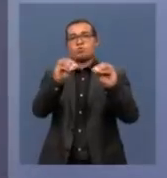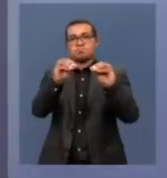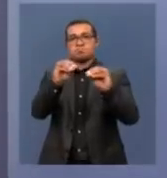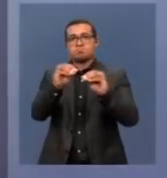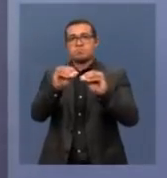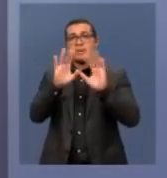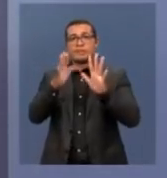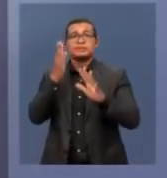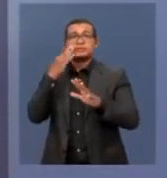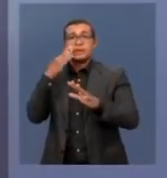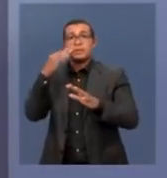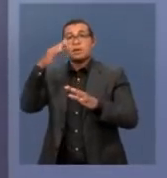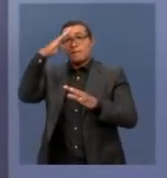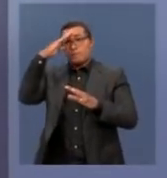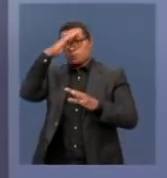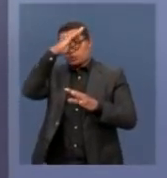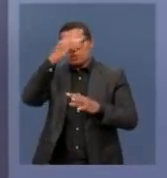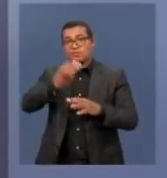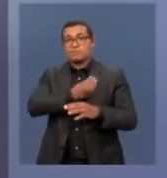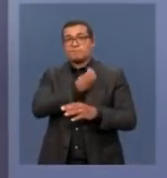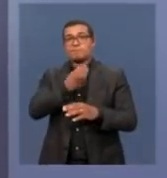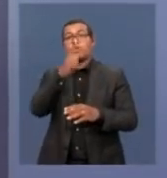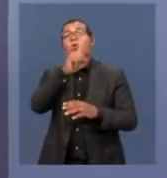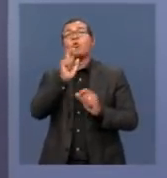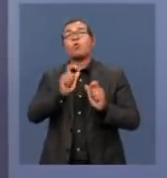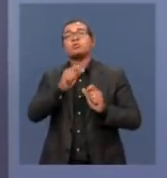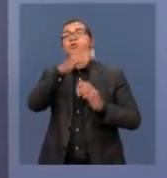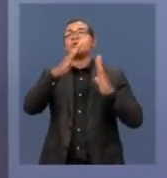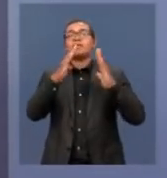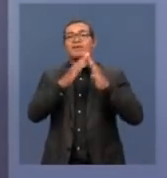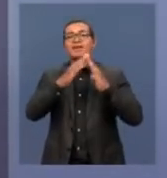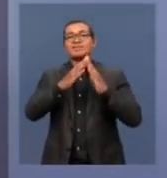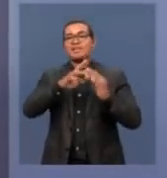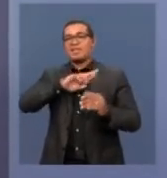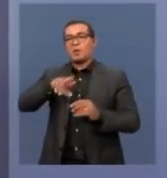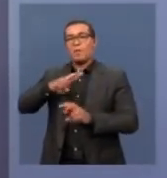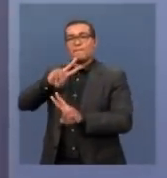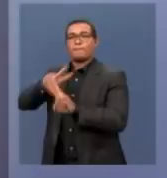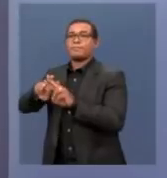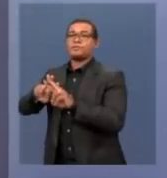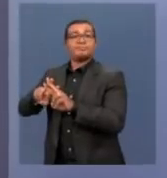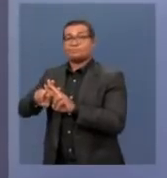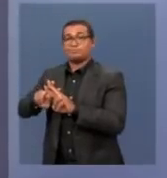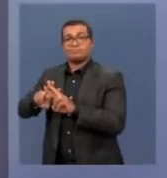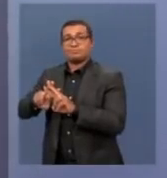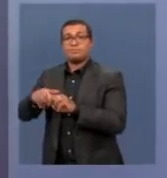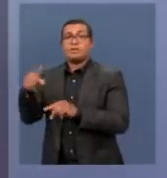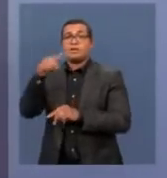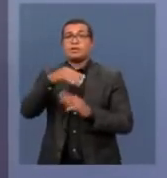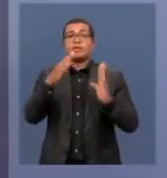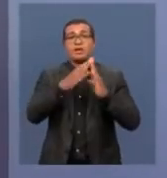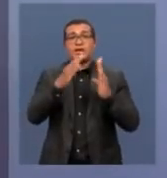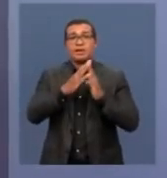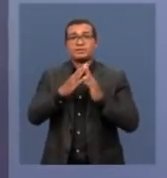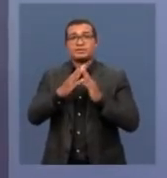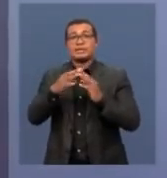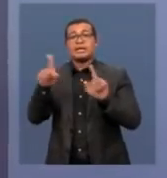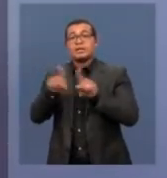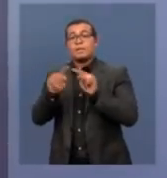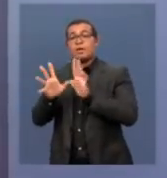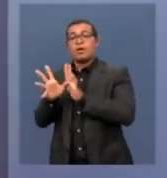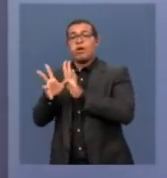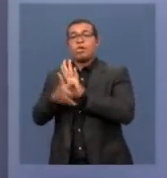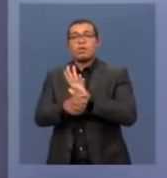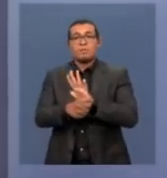bolsonaro está em casa o nosso líder não está na prisão ele não está na prisão ele não comunga com corrupção